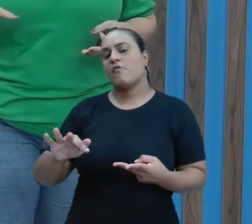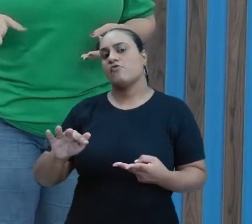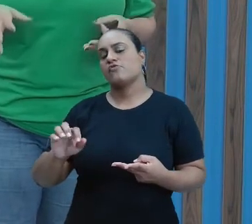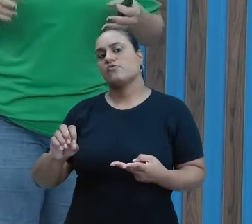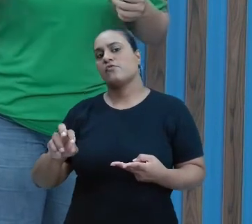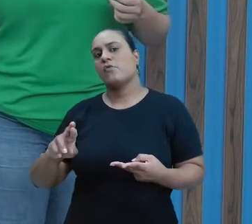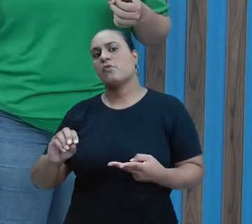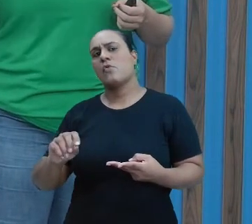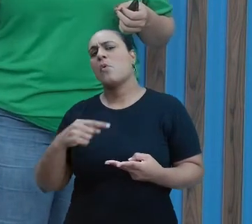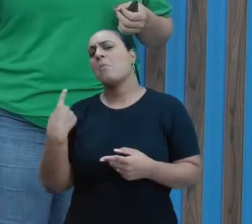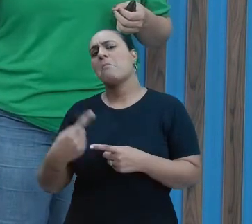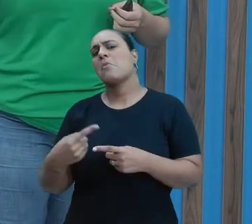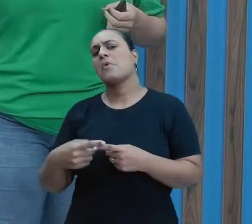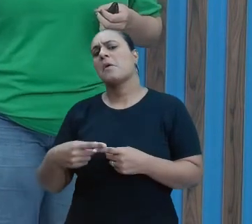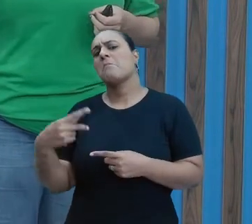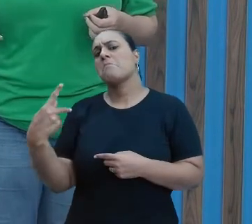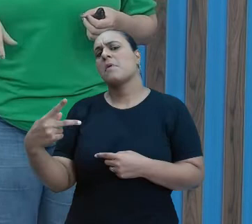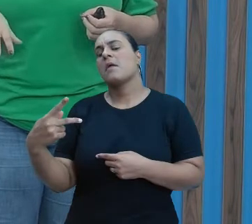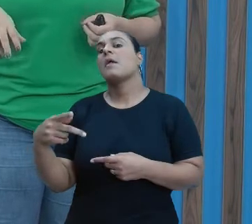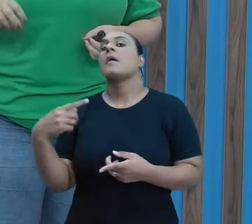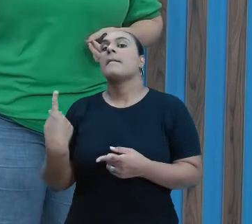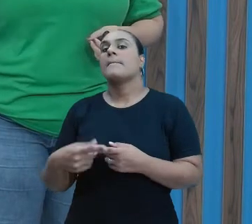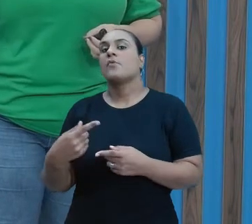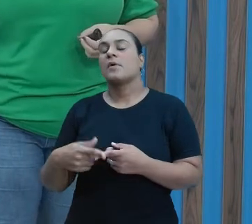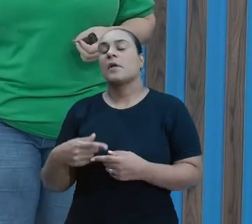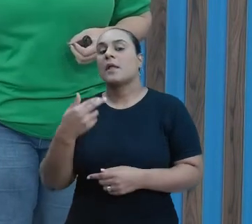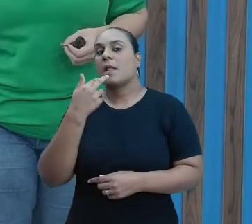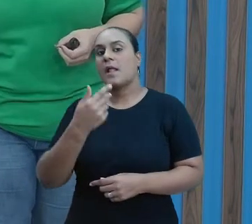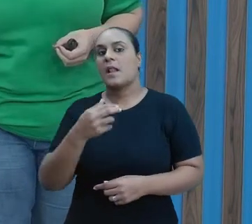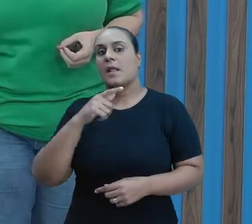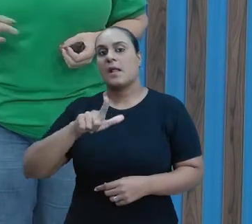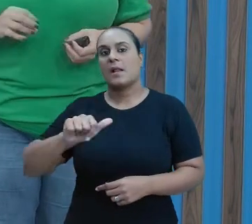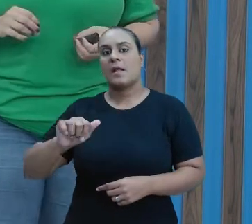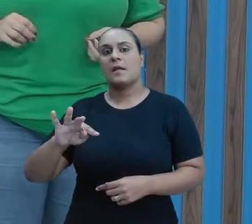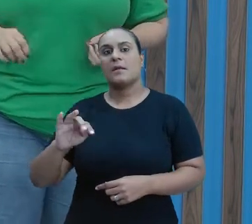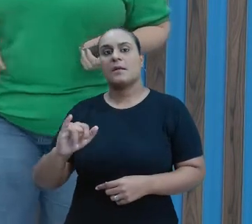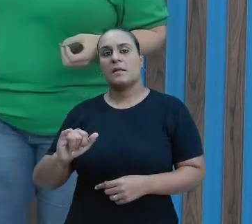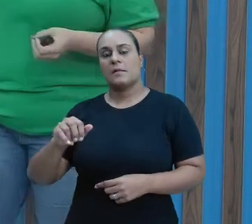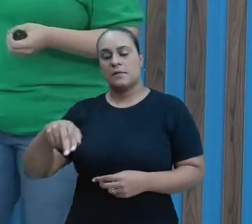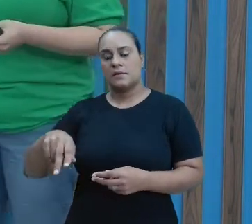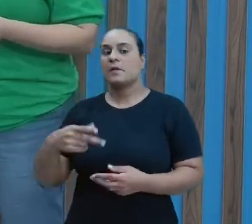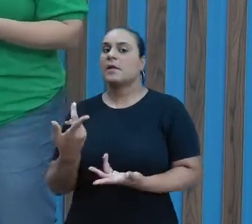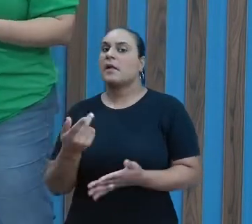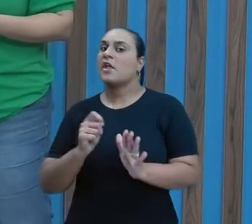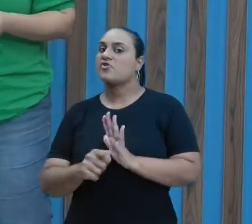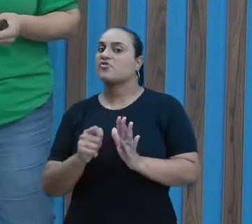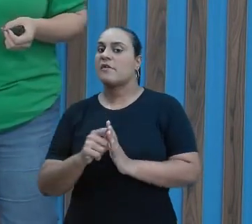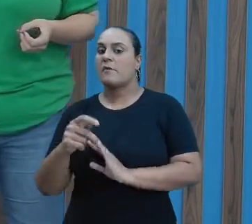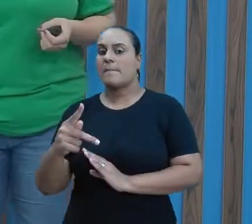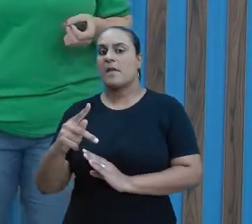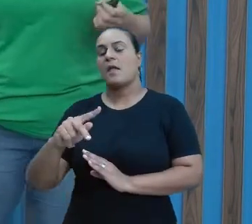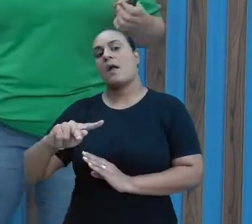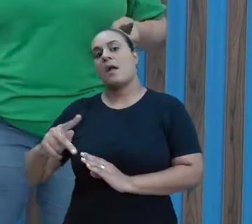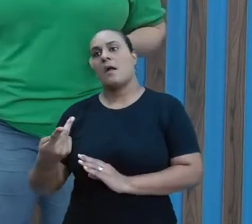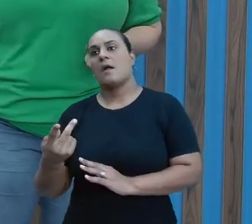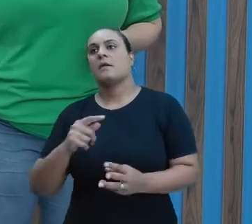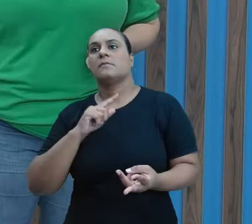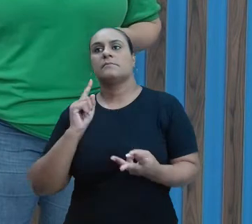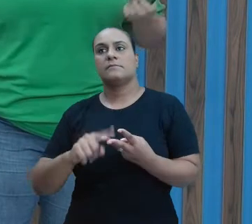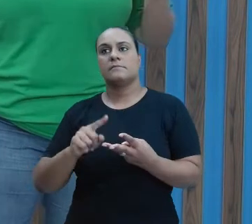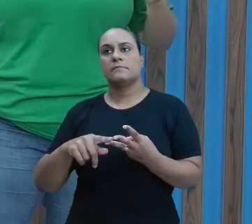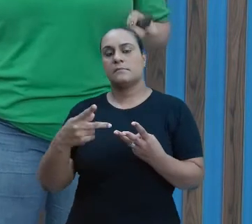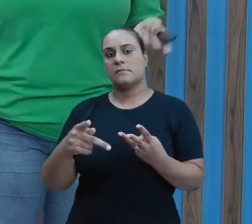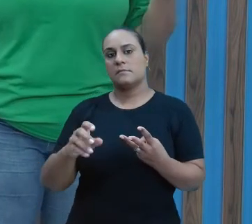no latim ele é escrito com PH, é fósforos, tá? E o potássio, prof, não é P por